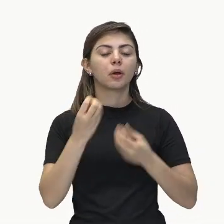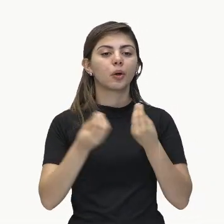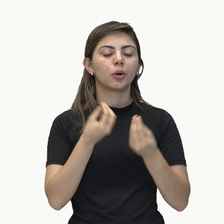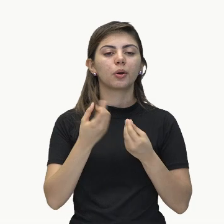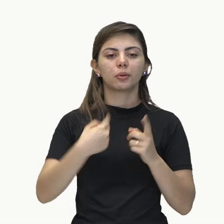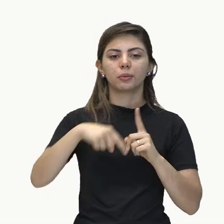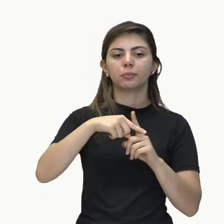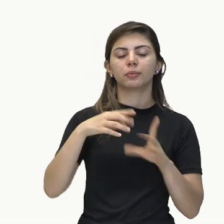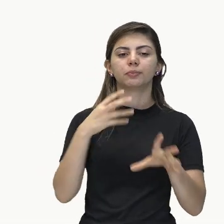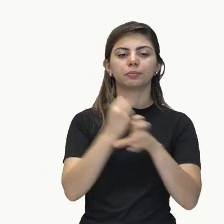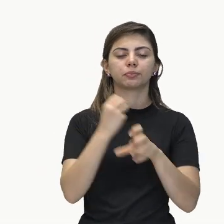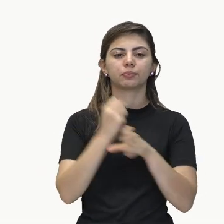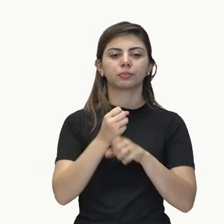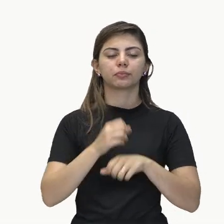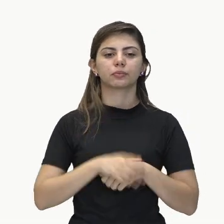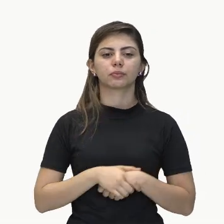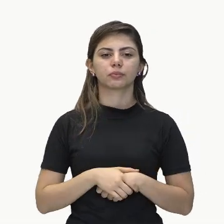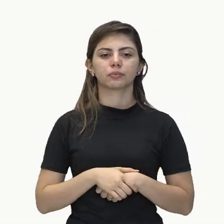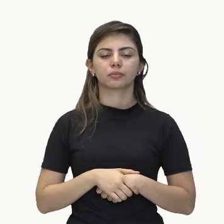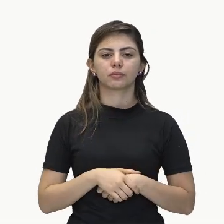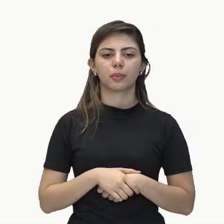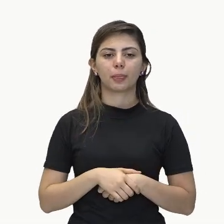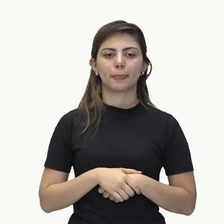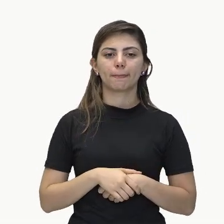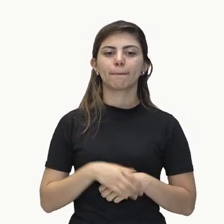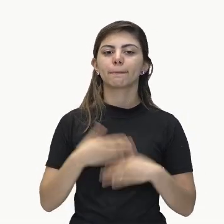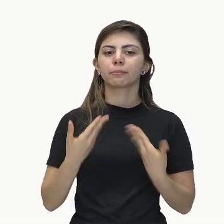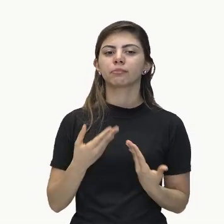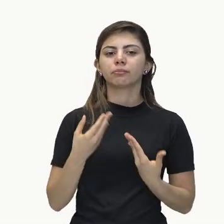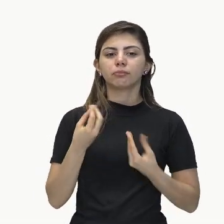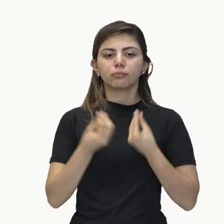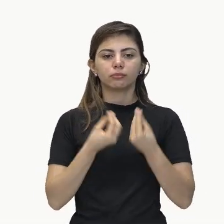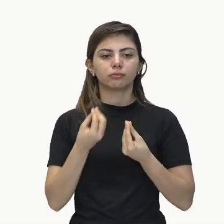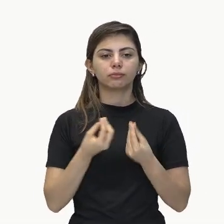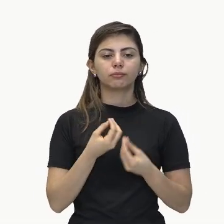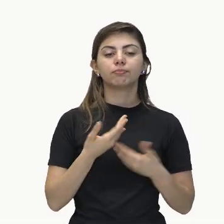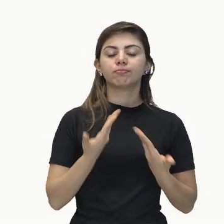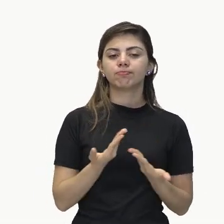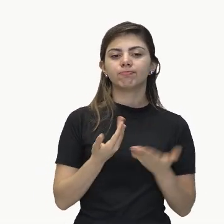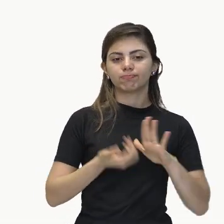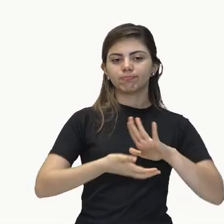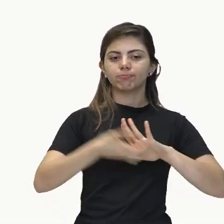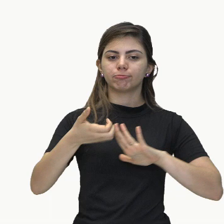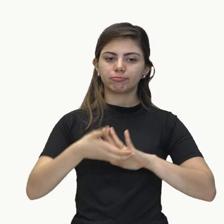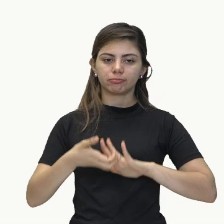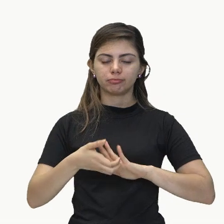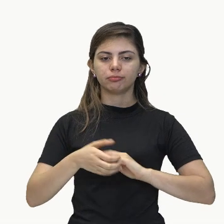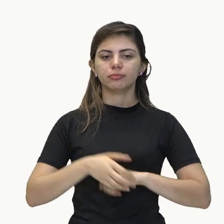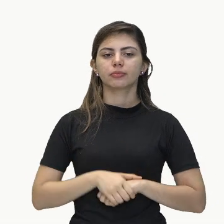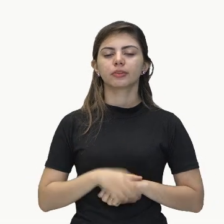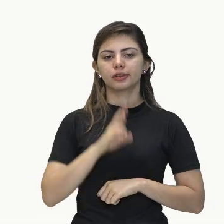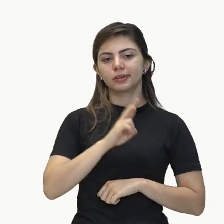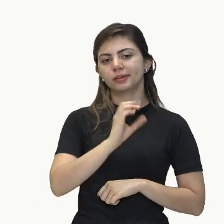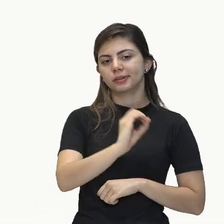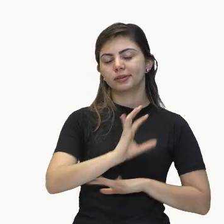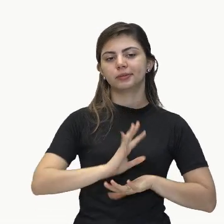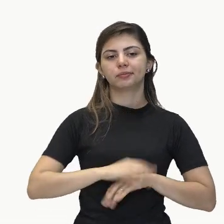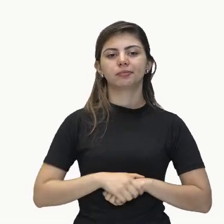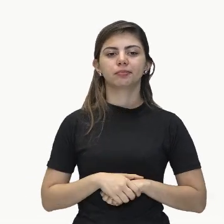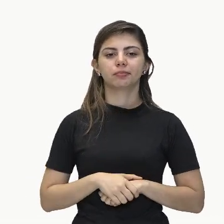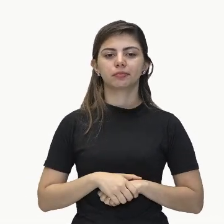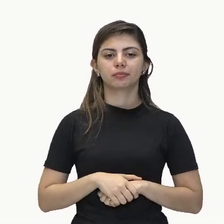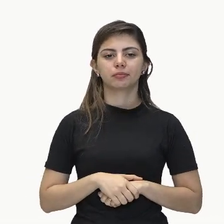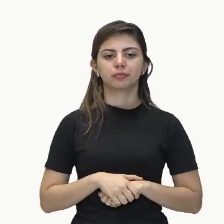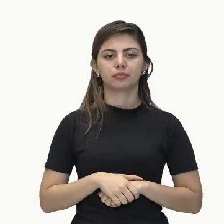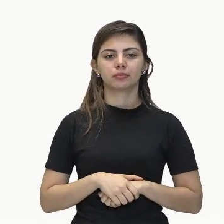já as minhas equações. Fazendo a soma, 2x menos 2x, 0.